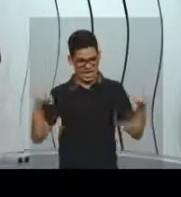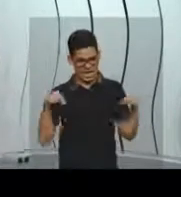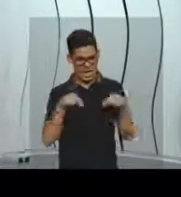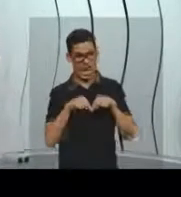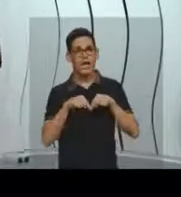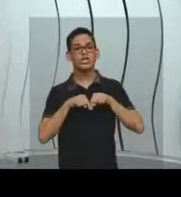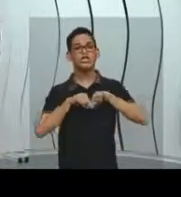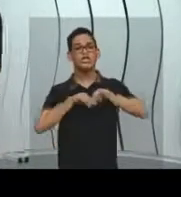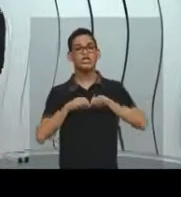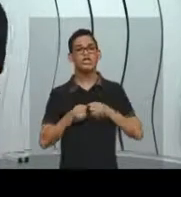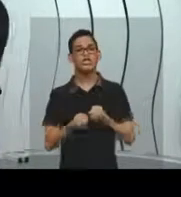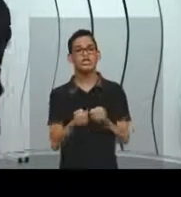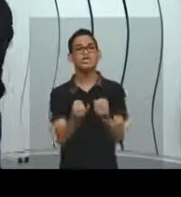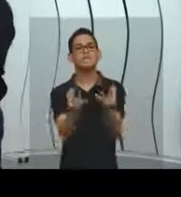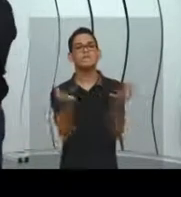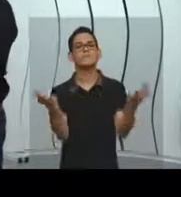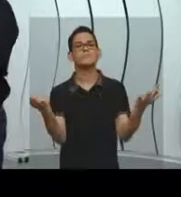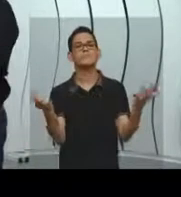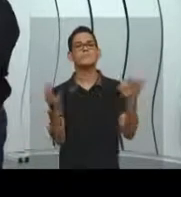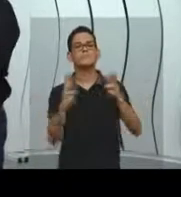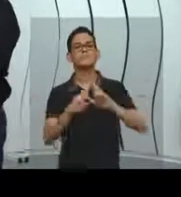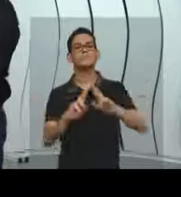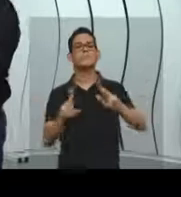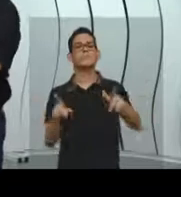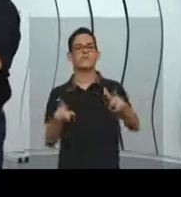terras nas mãos de